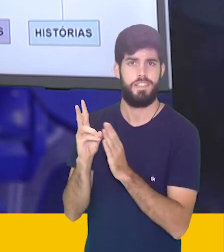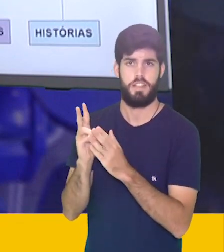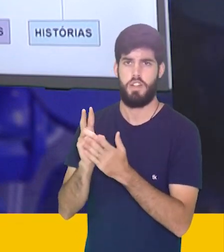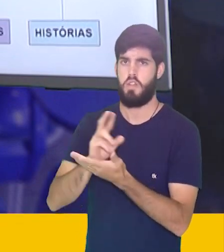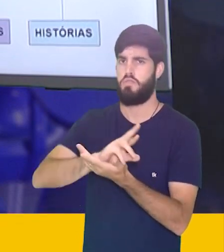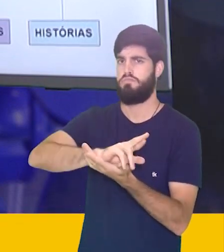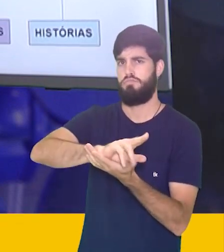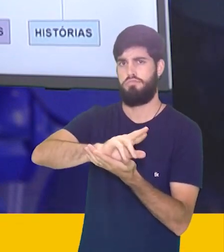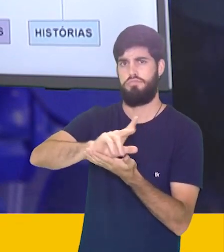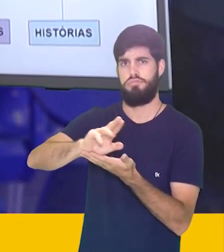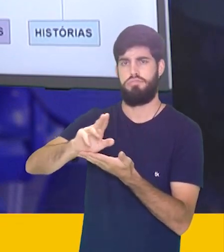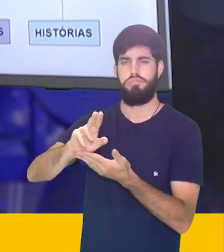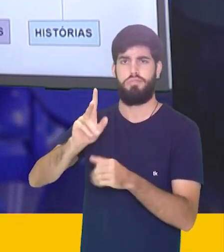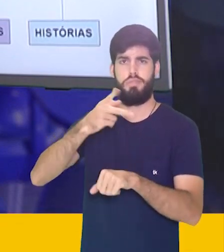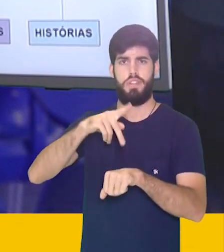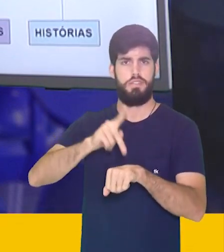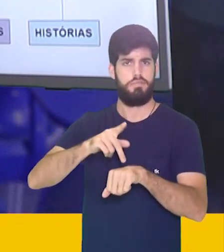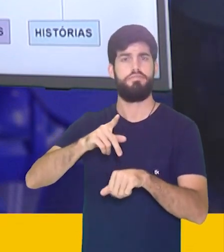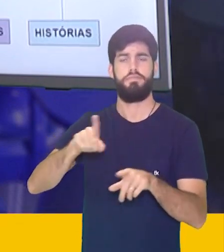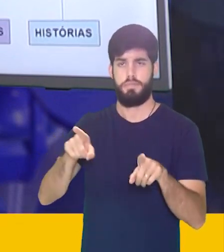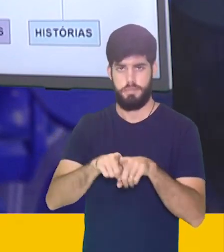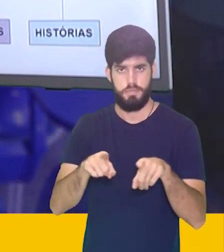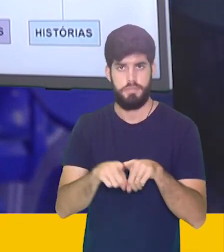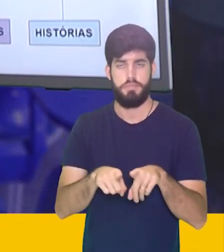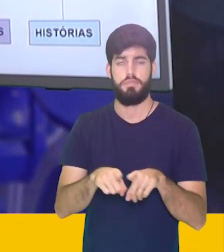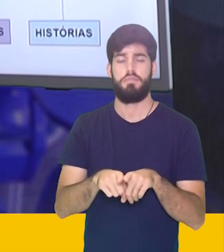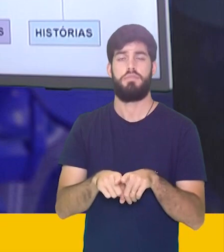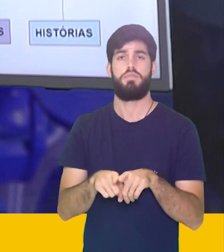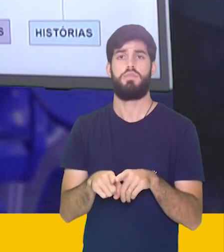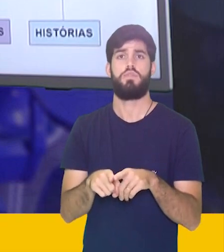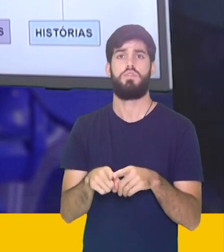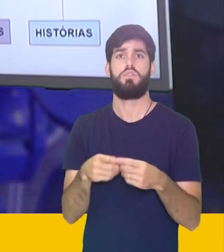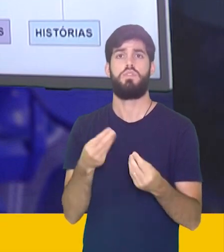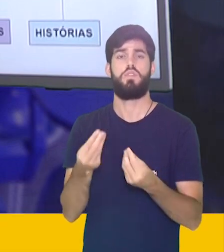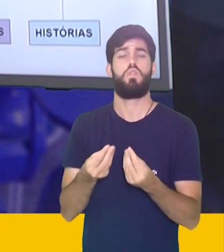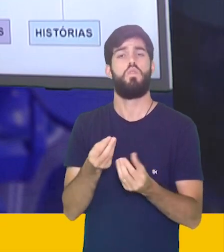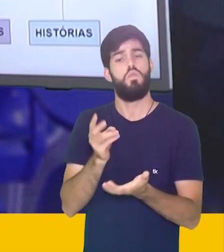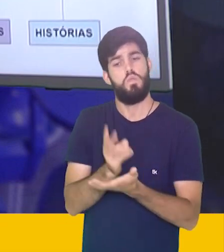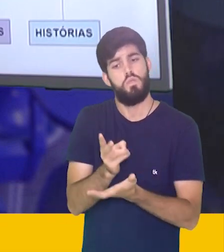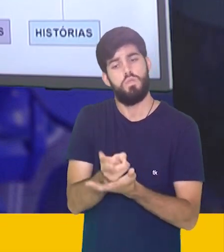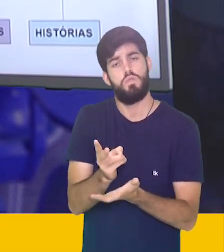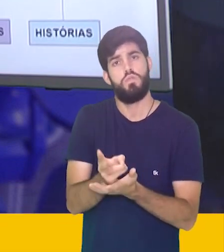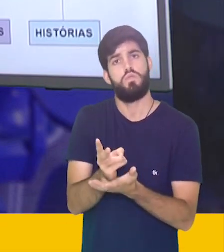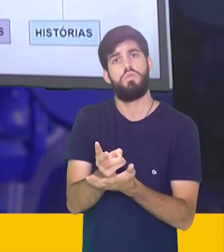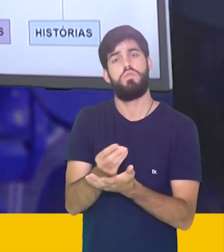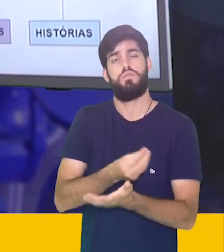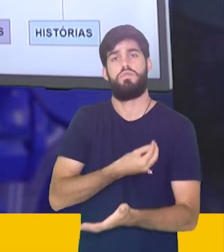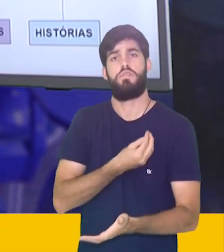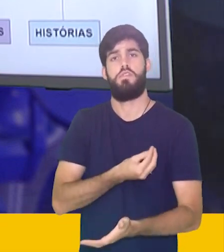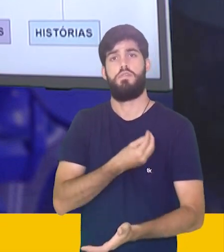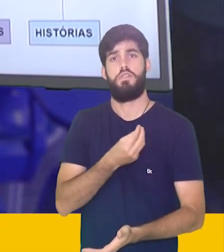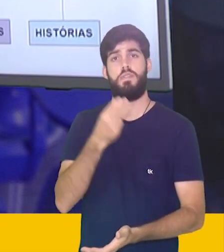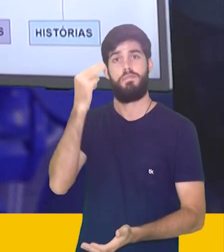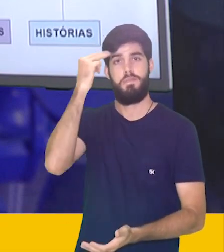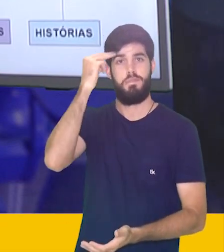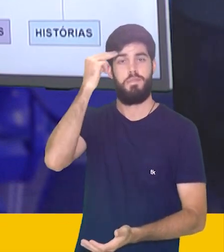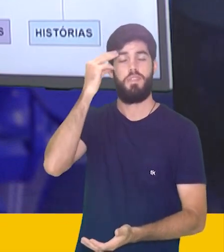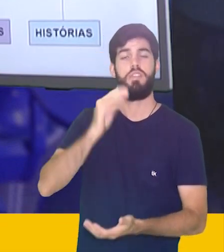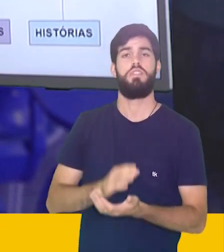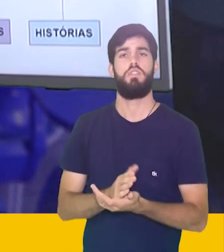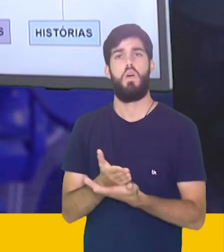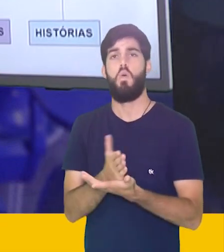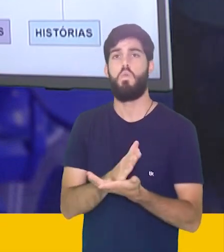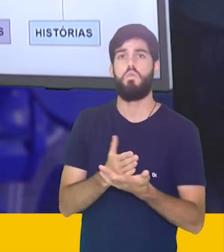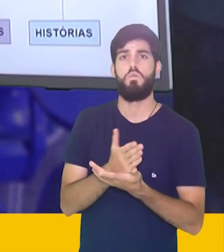Brasil e em outras ao redor do mundo, e também foi uma maneira de se manter viva a memória de